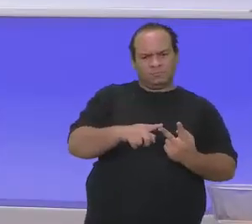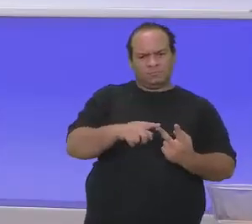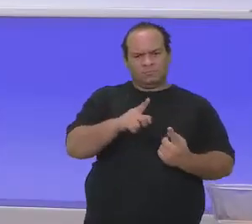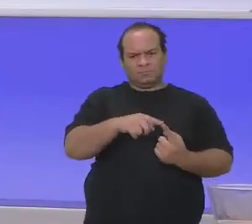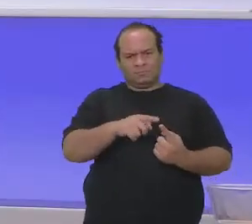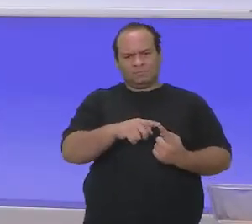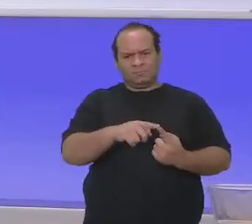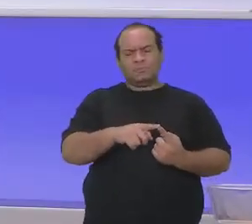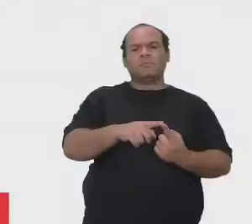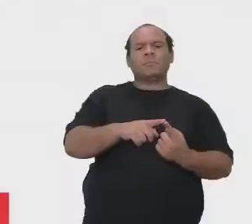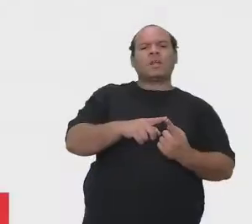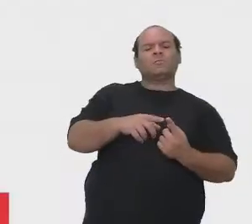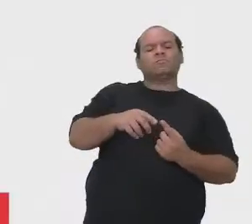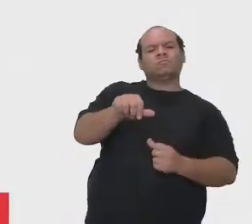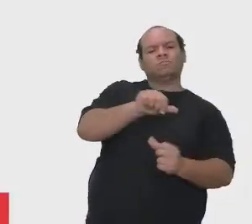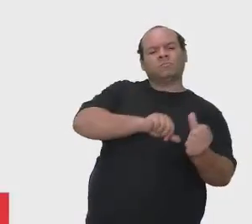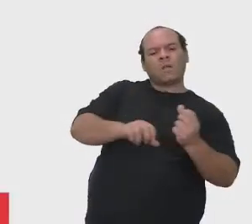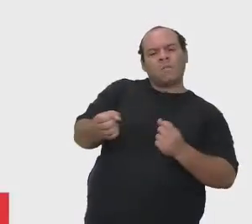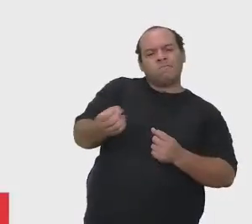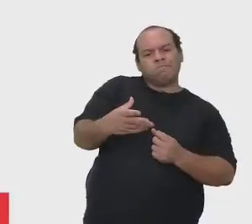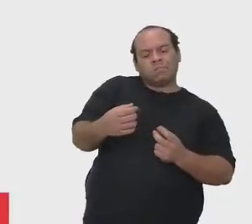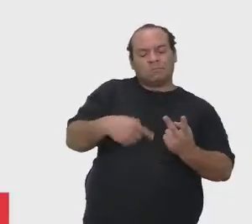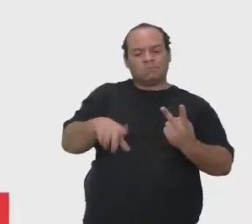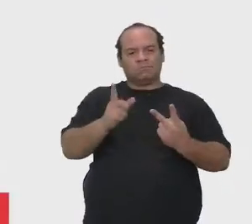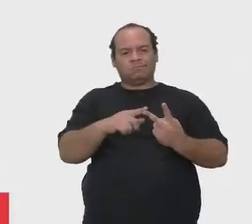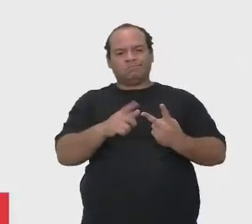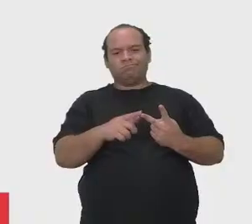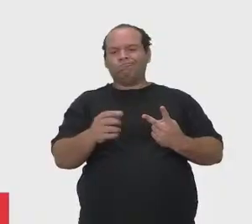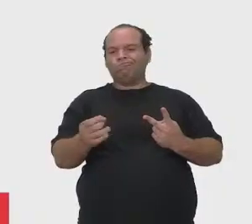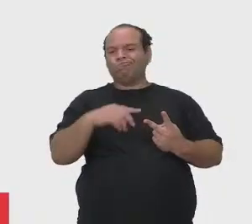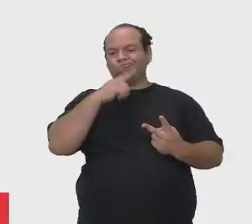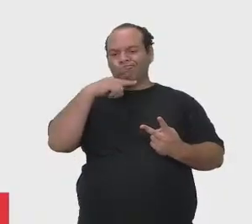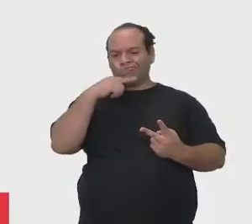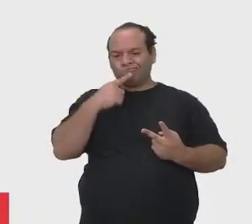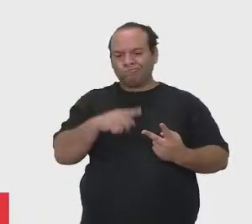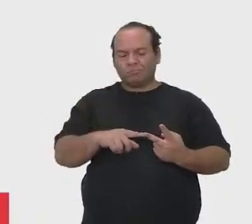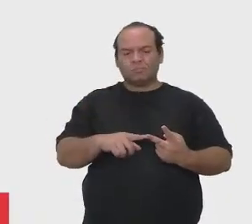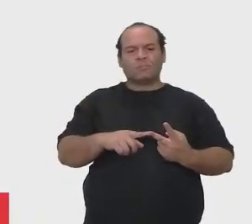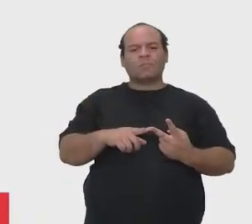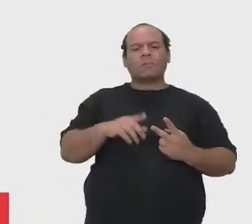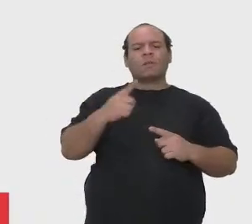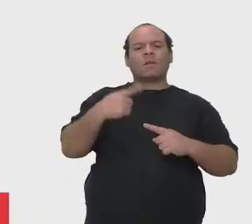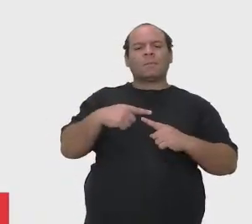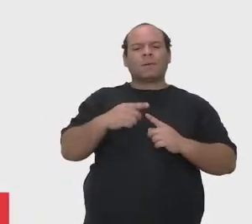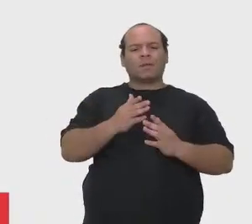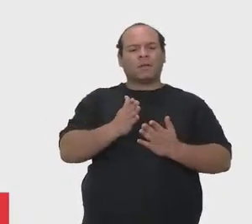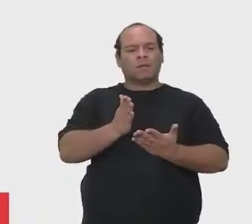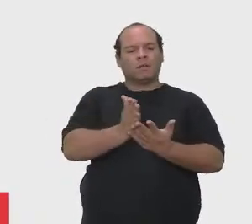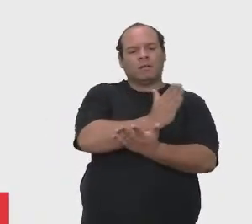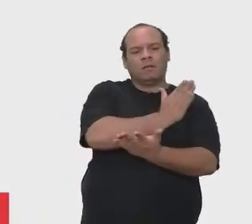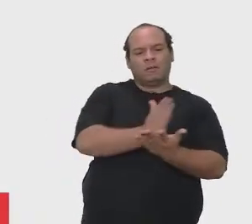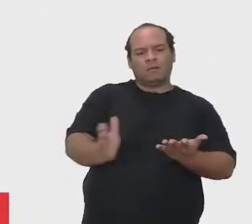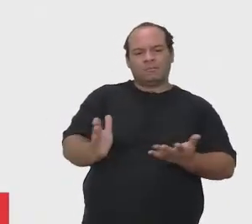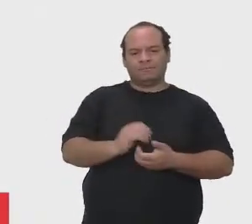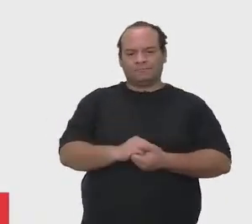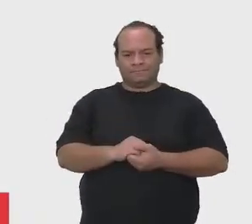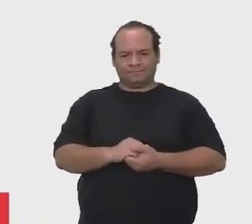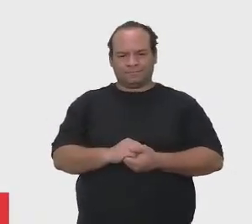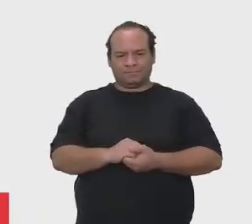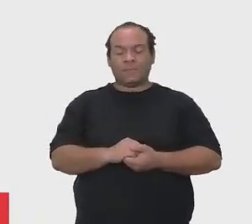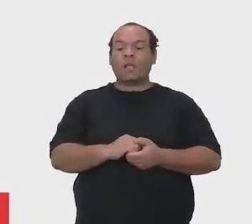energias renováveis e as não renováveis. E por que a gente divide isso? E é importante a gente ter esse conceito.